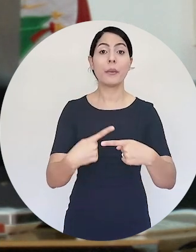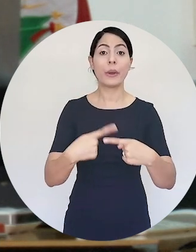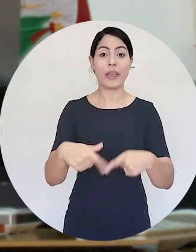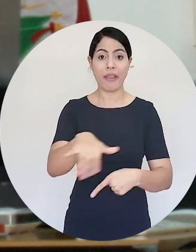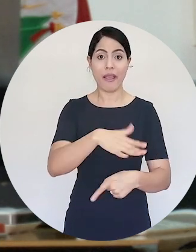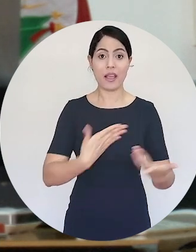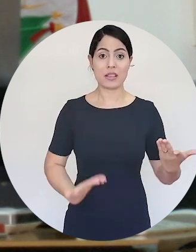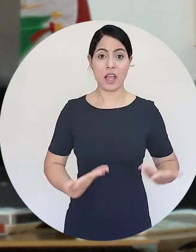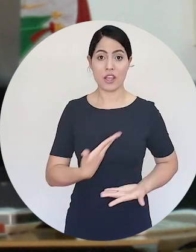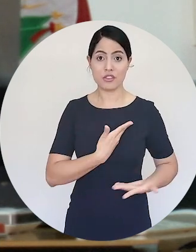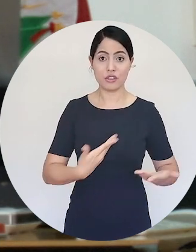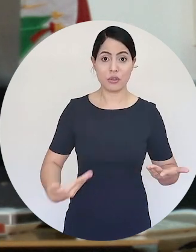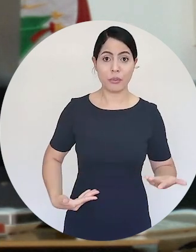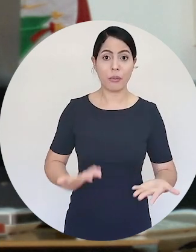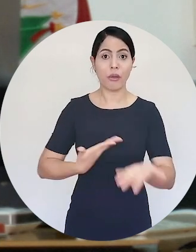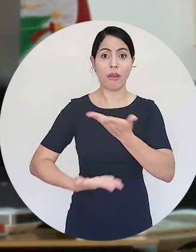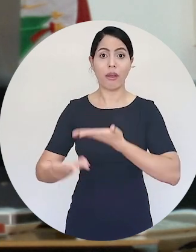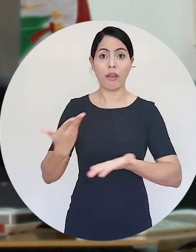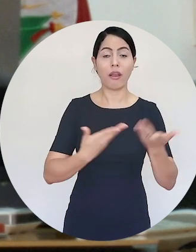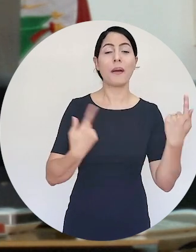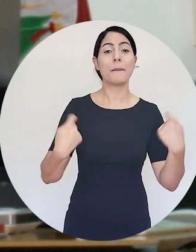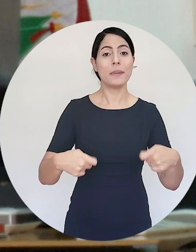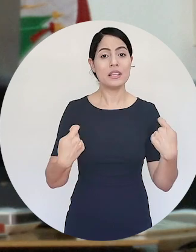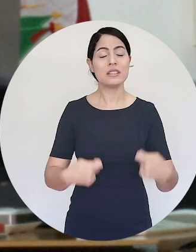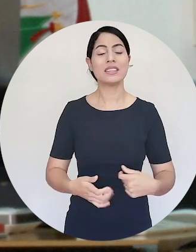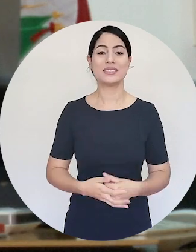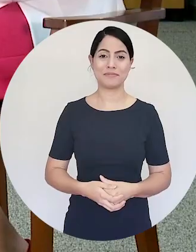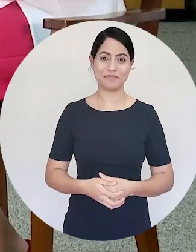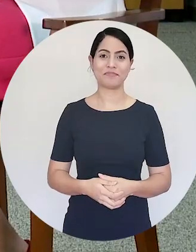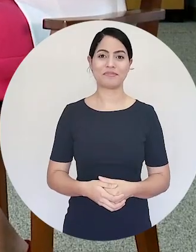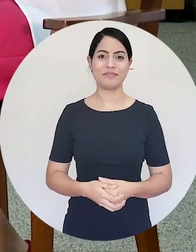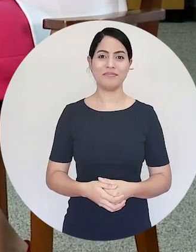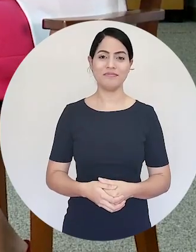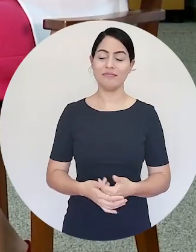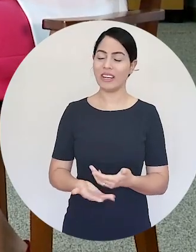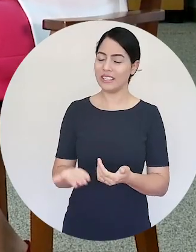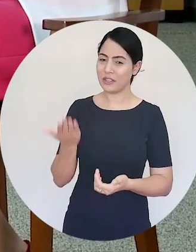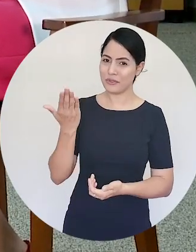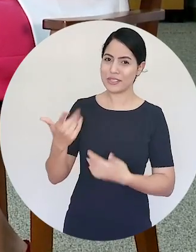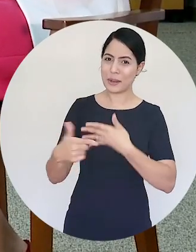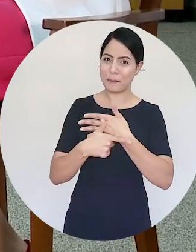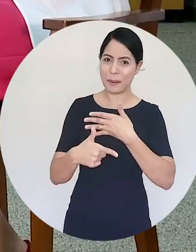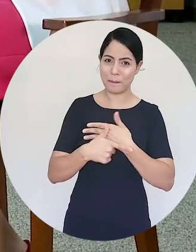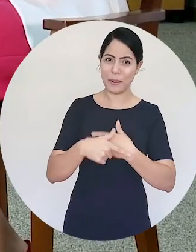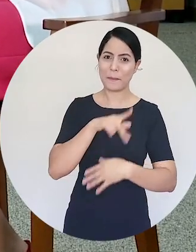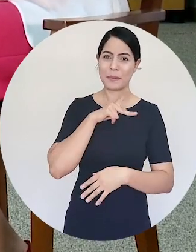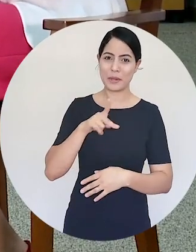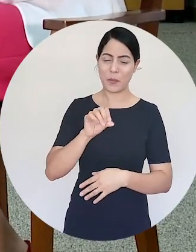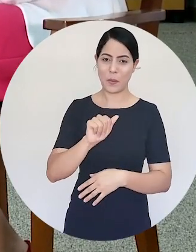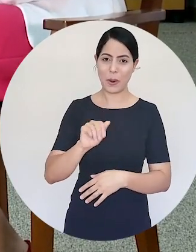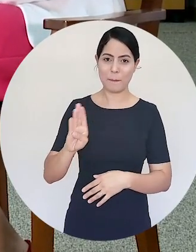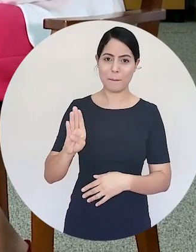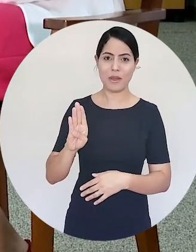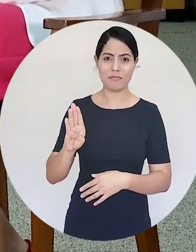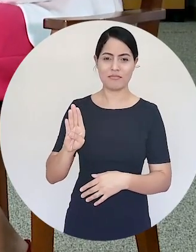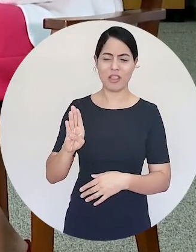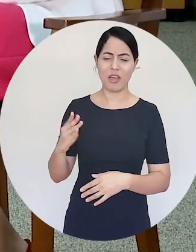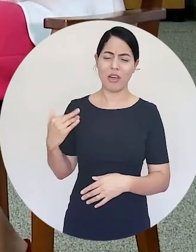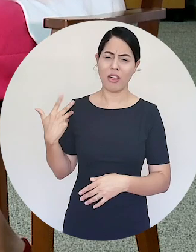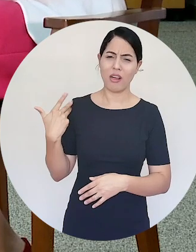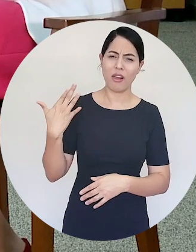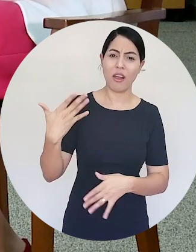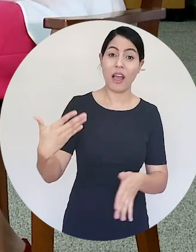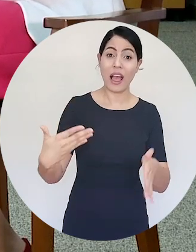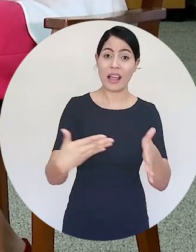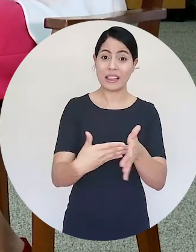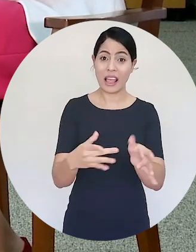a relação do agente público com a população. Uhum. E podemos falar que o seu papel como presidente nacional da OAB, até